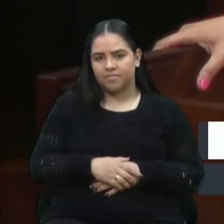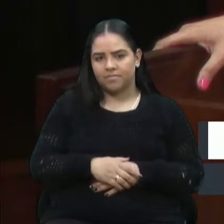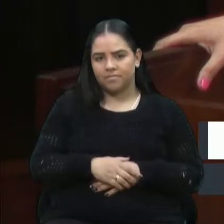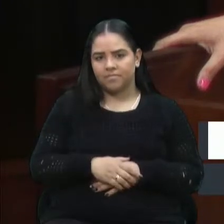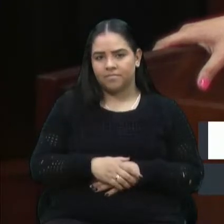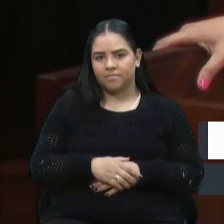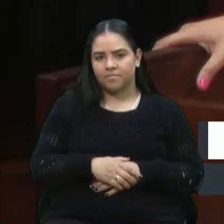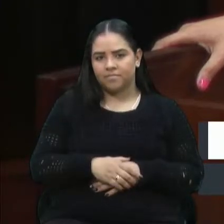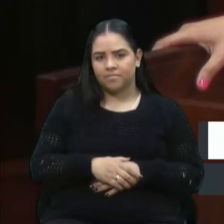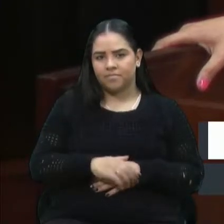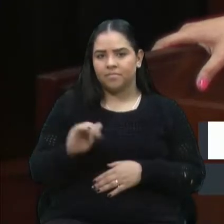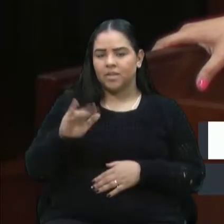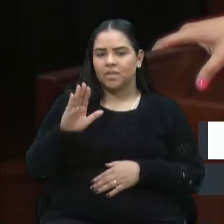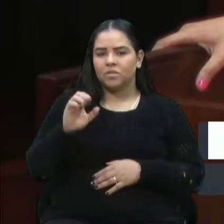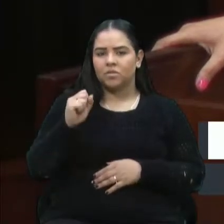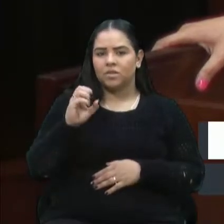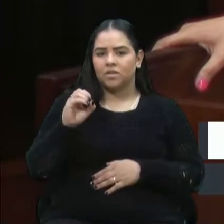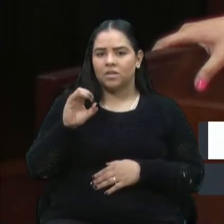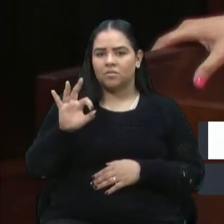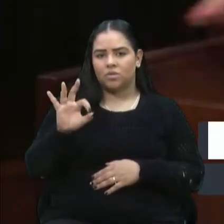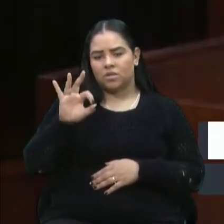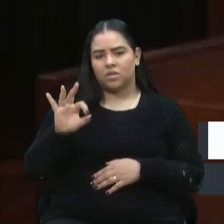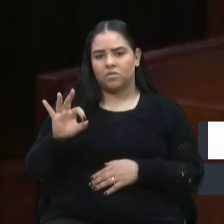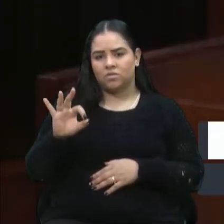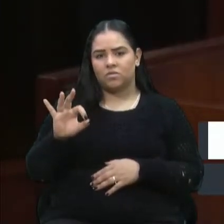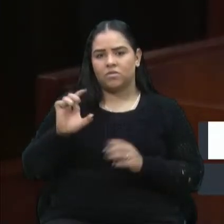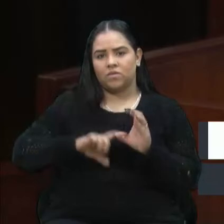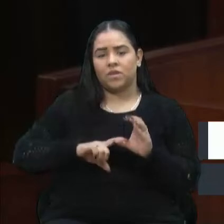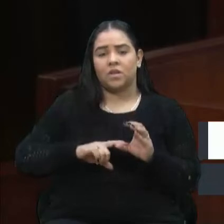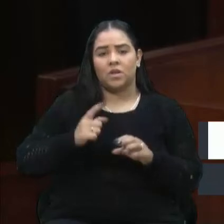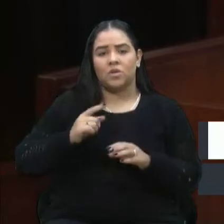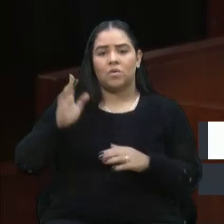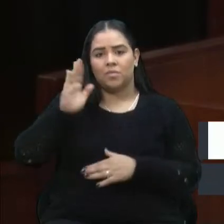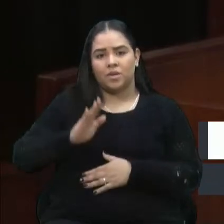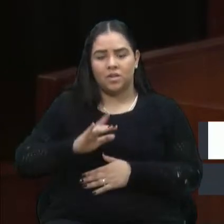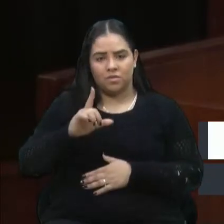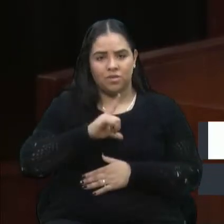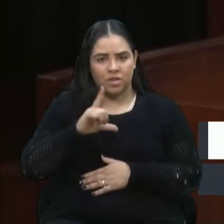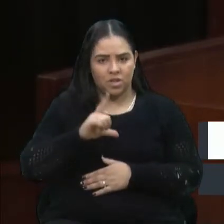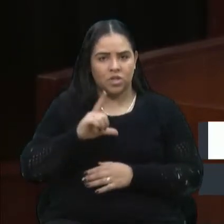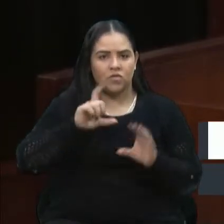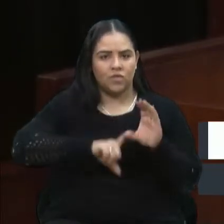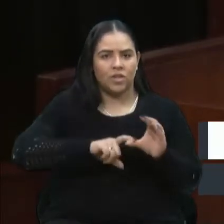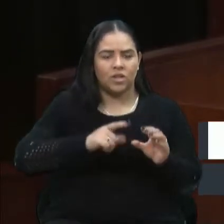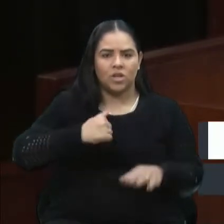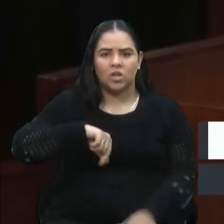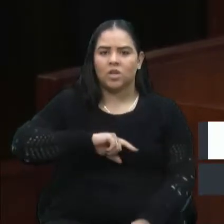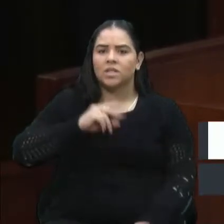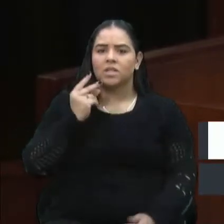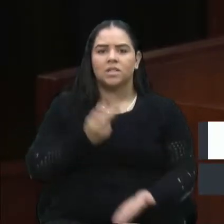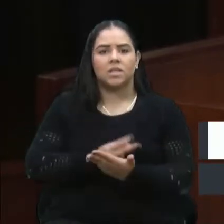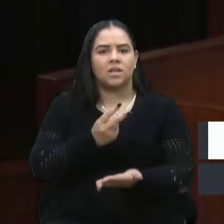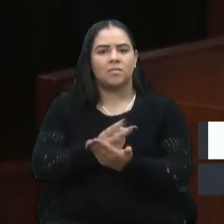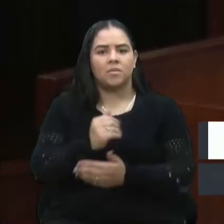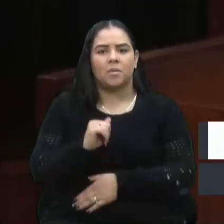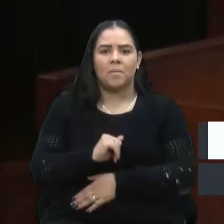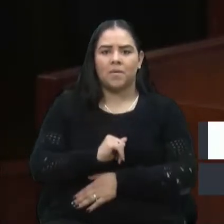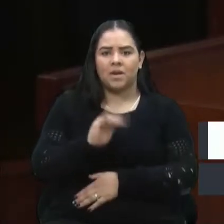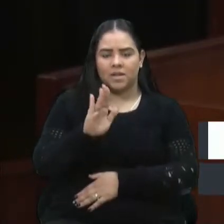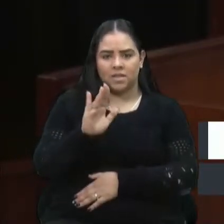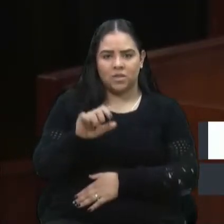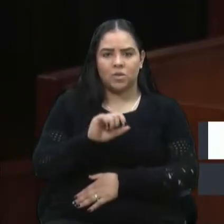Passou de 80% a dívida interna bruta. Então, o Brasil está endividado e a gente, cada vez mais, a política